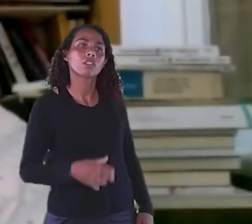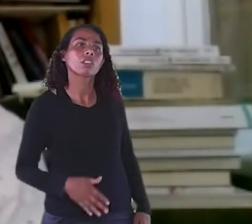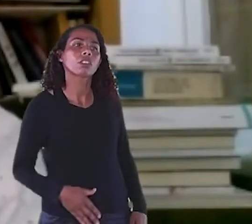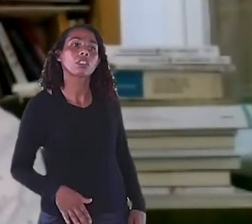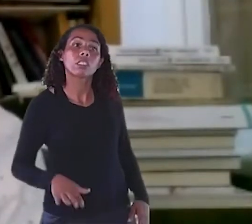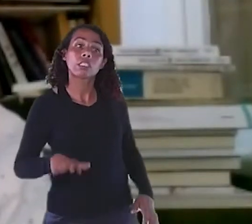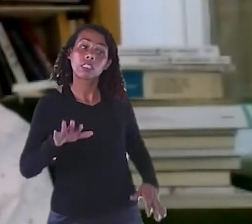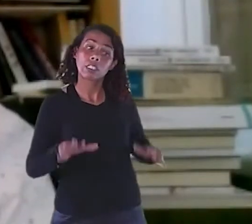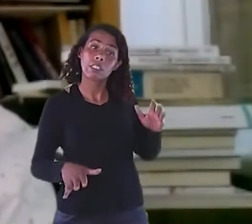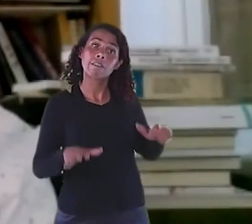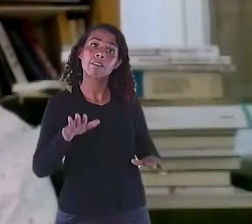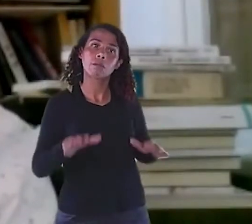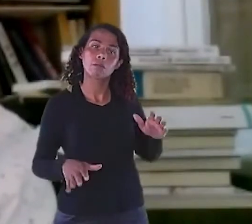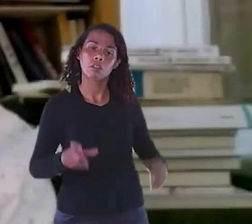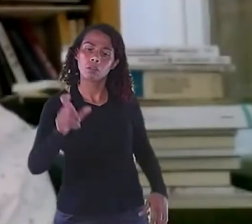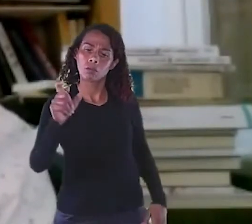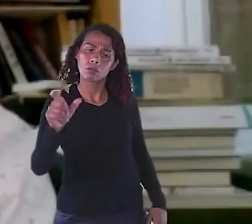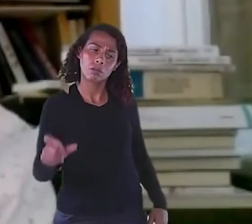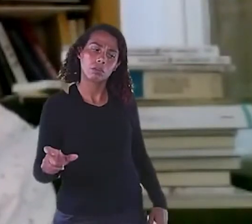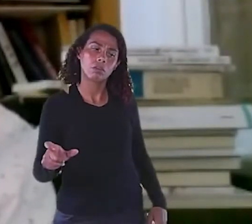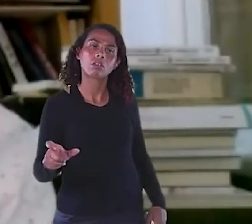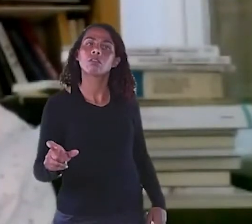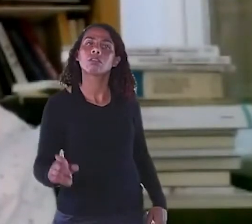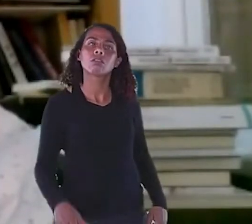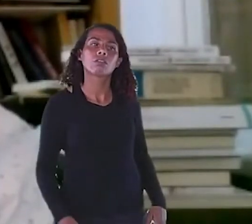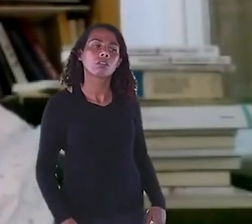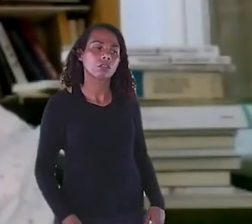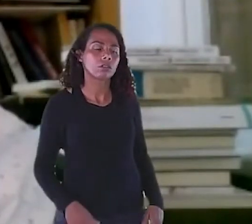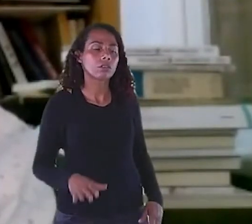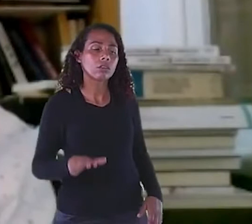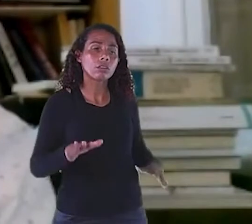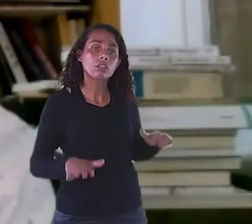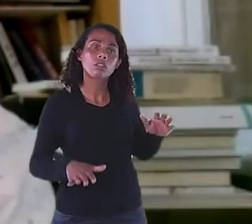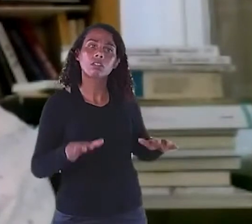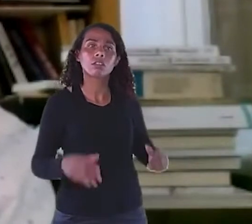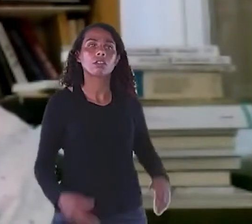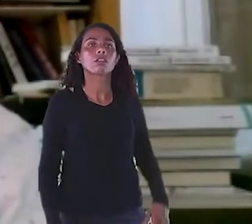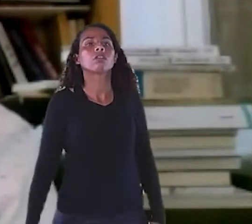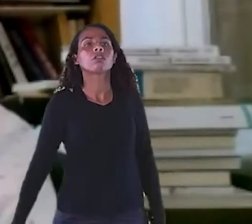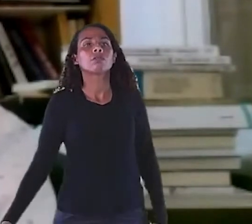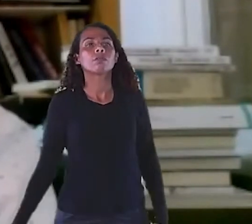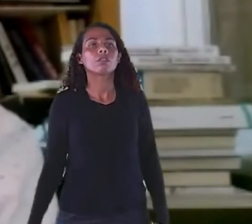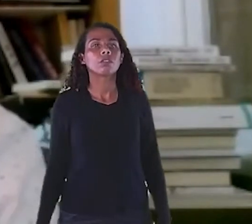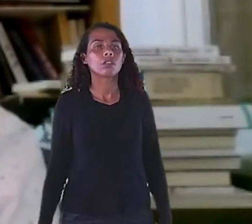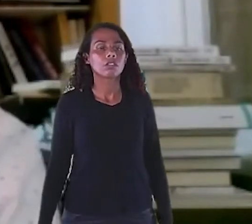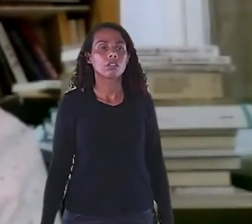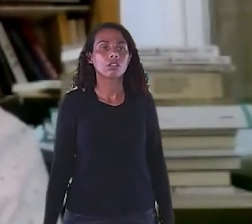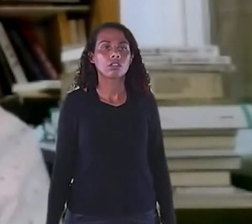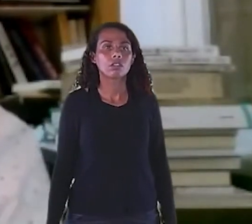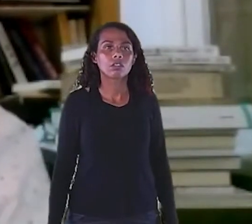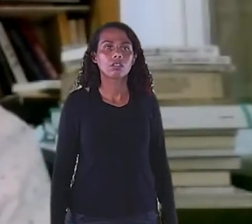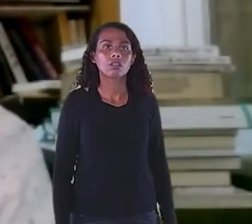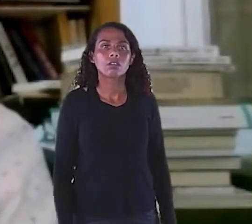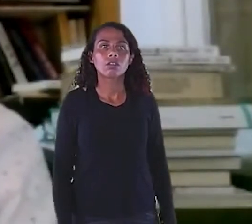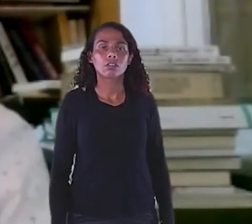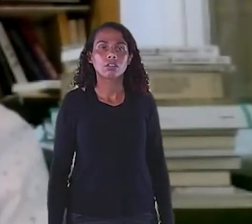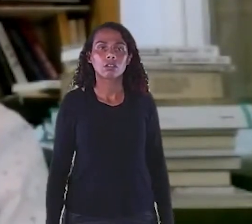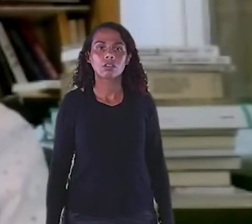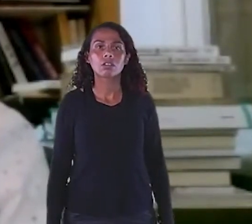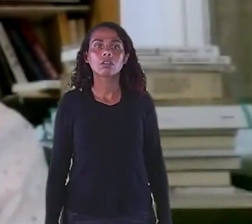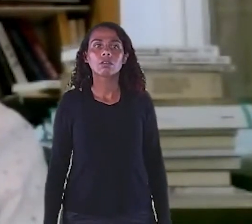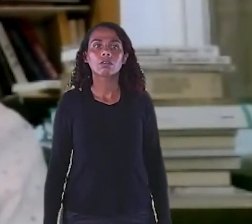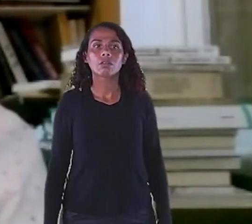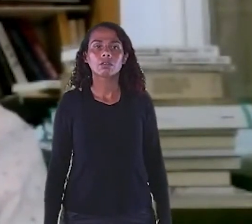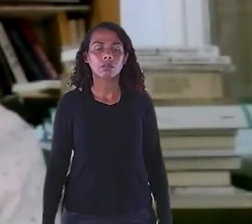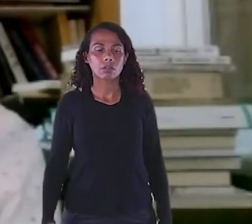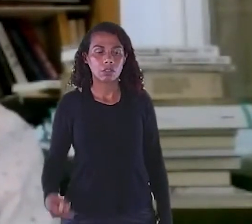né? Em que ele estivesse. Ele era um cara mais... ele, desses quatro aí, foi o que eu conheci menos.